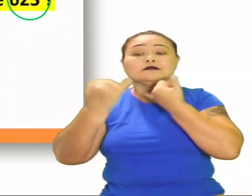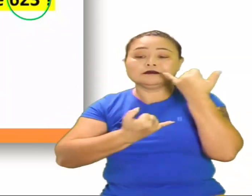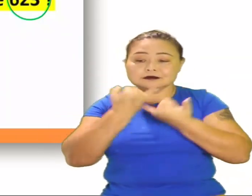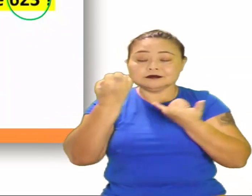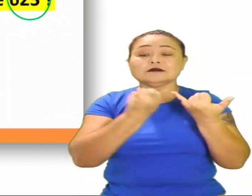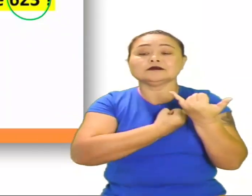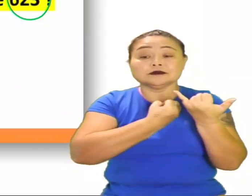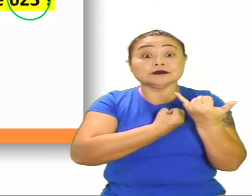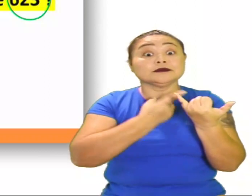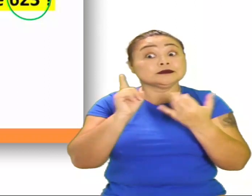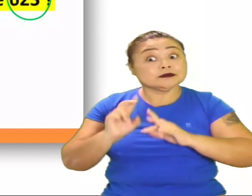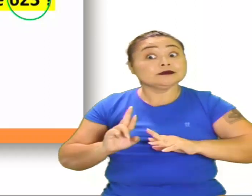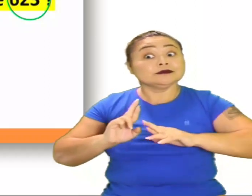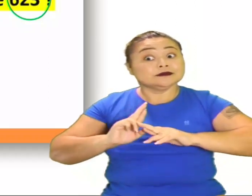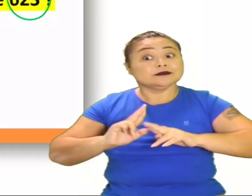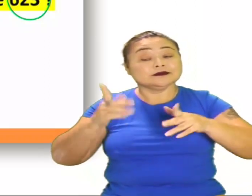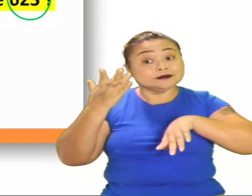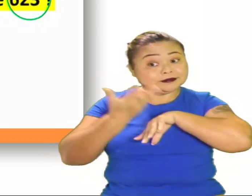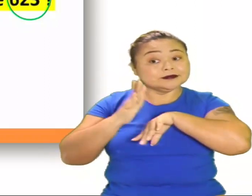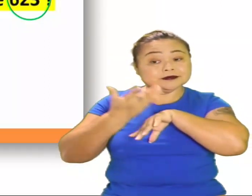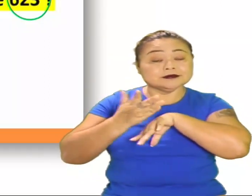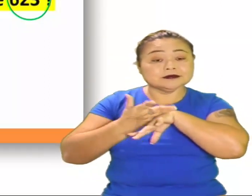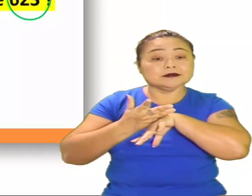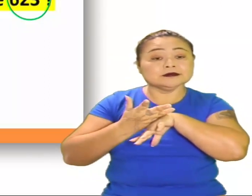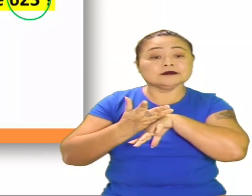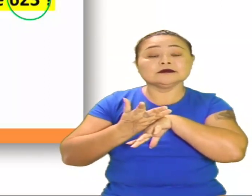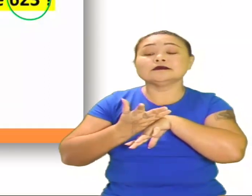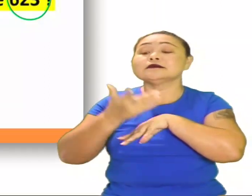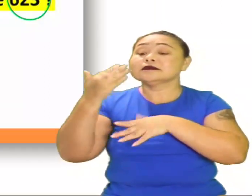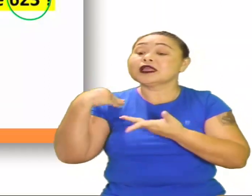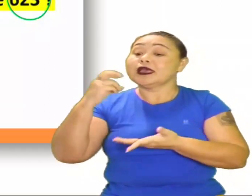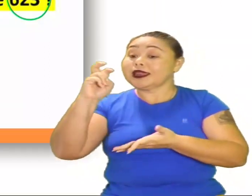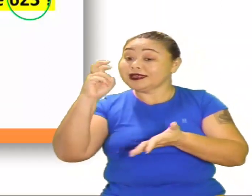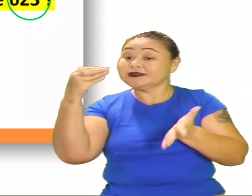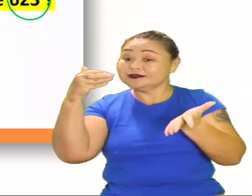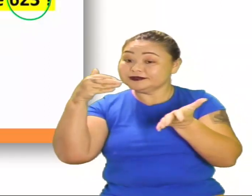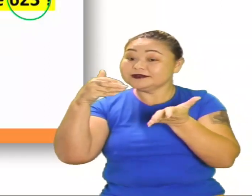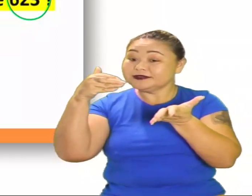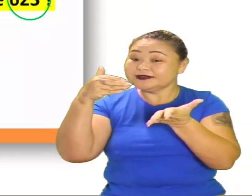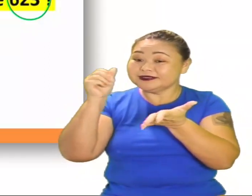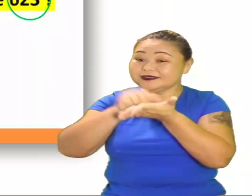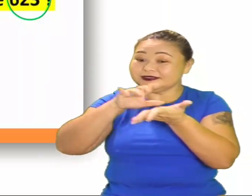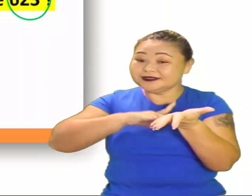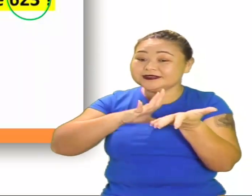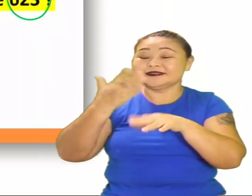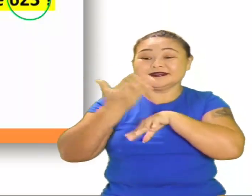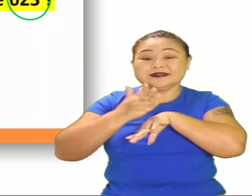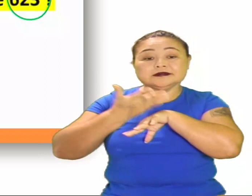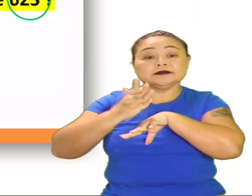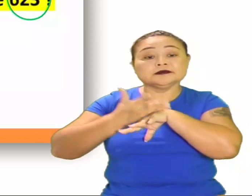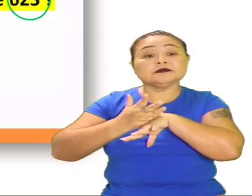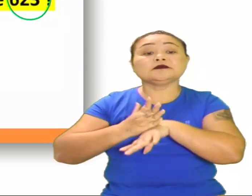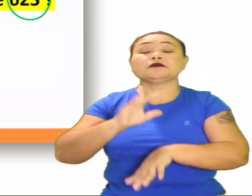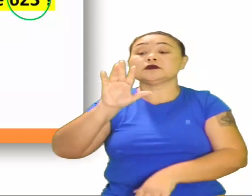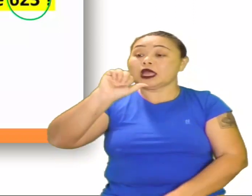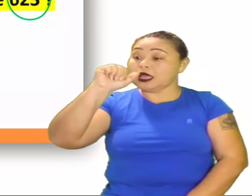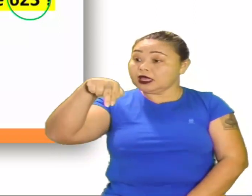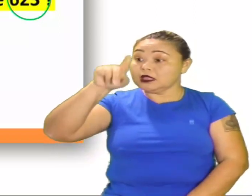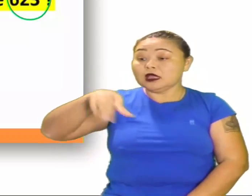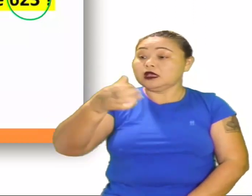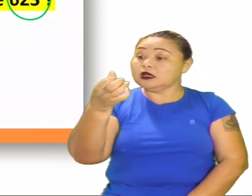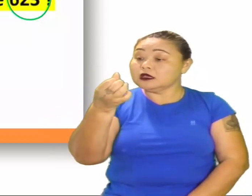Números hoje era uma pegada ainda de praticar. Era a quinta atividade do exercício. O AN